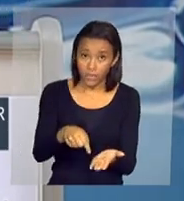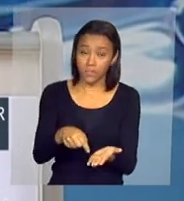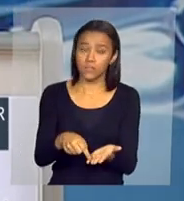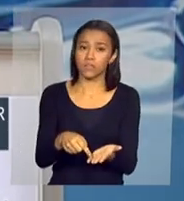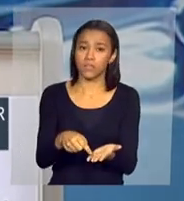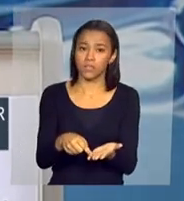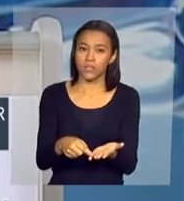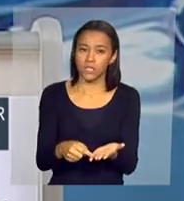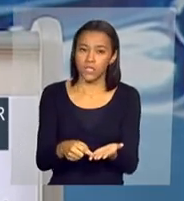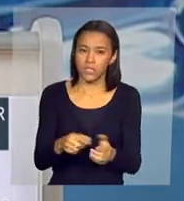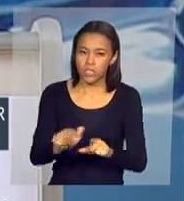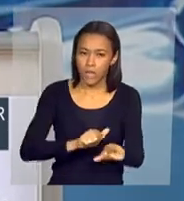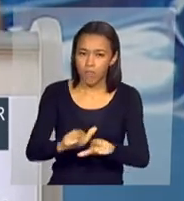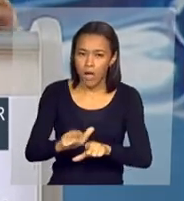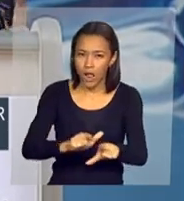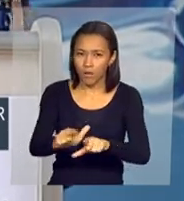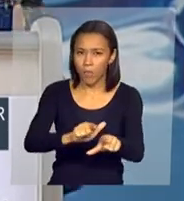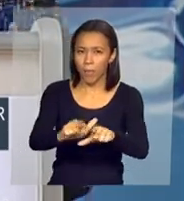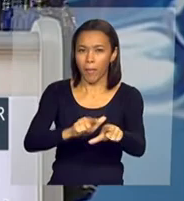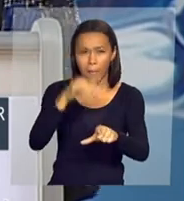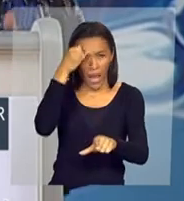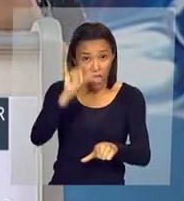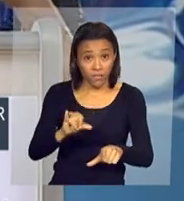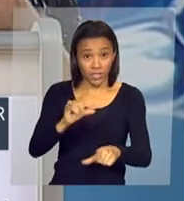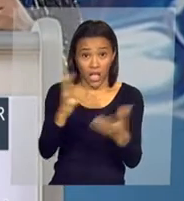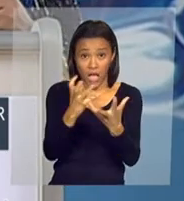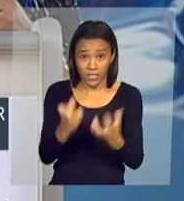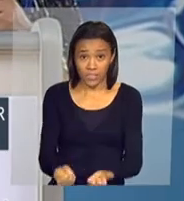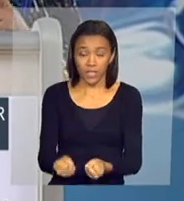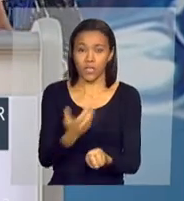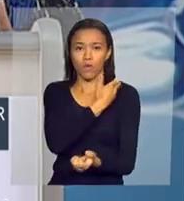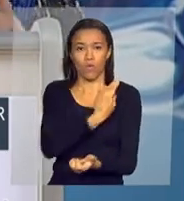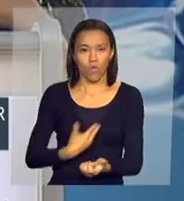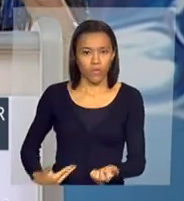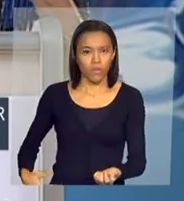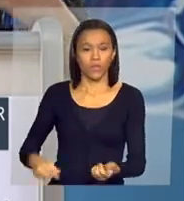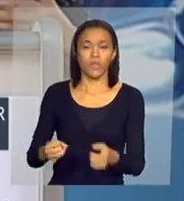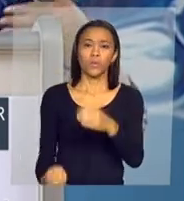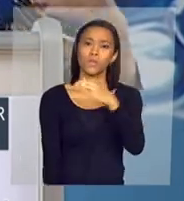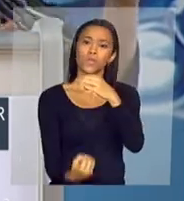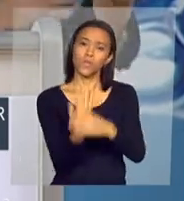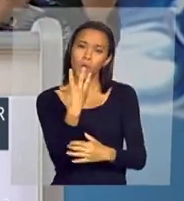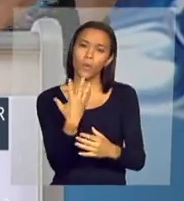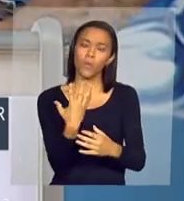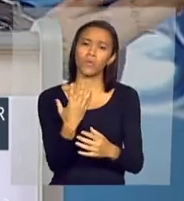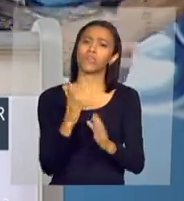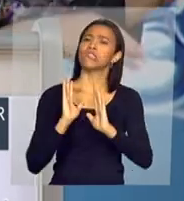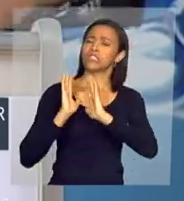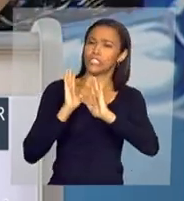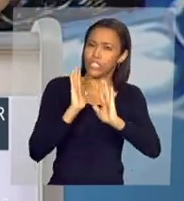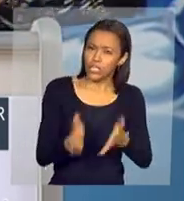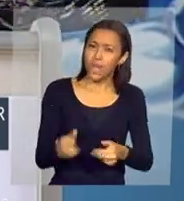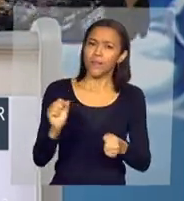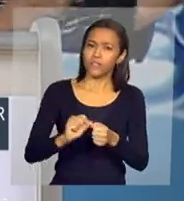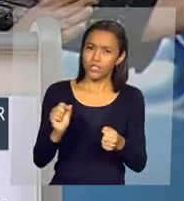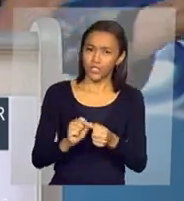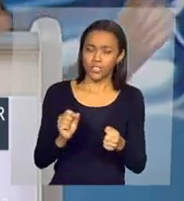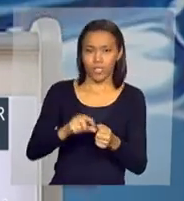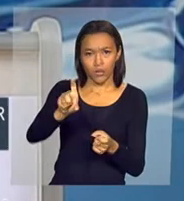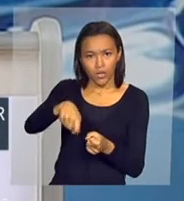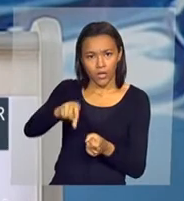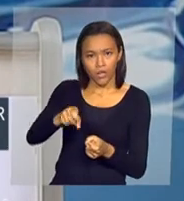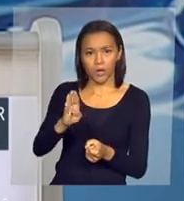de seca, o governo criou, além do que já tinha o Bolsa